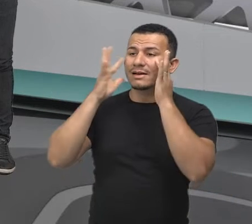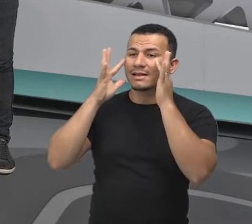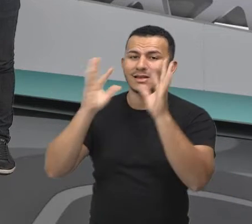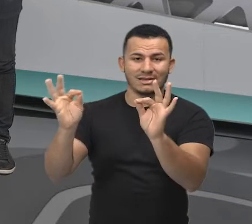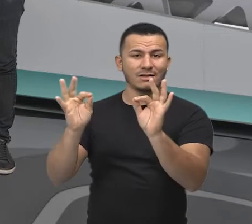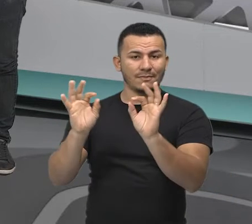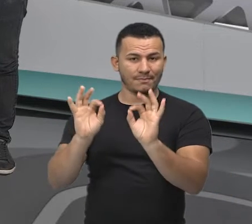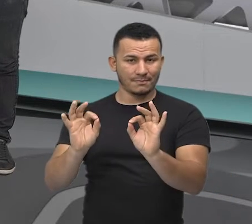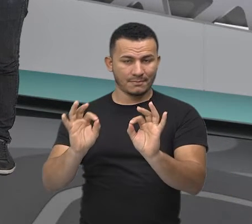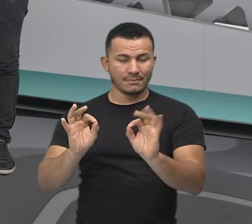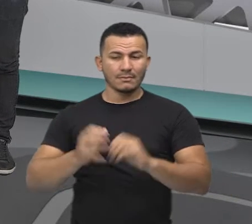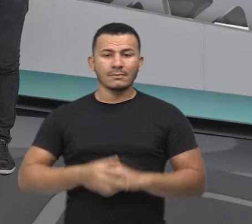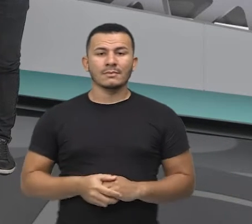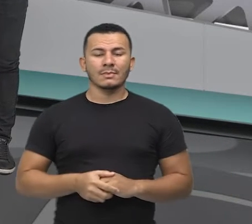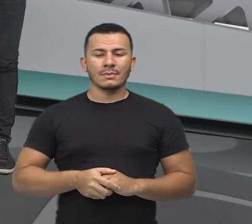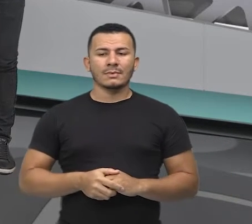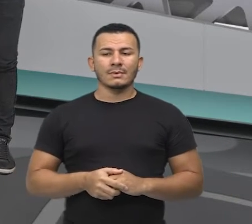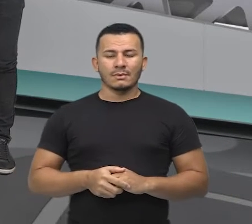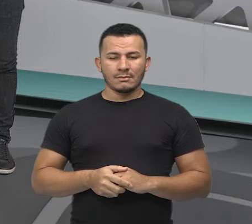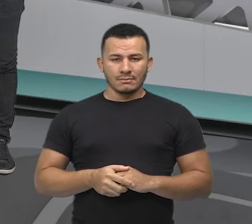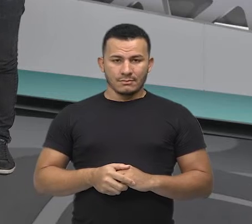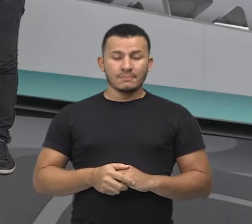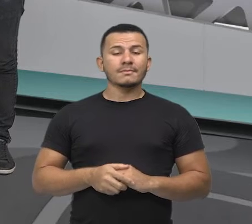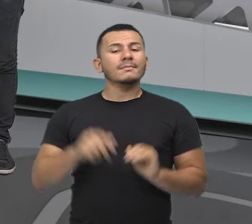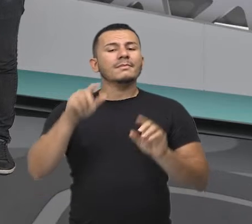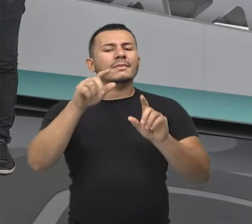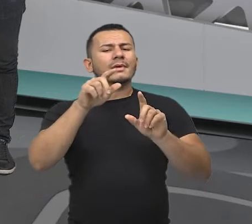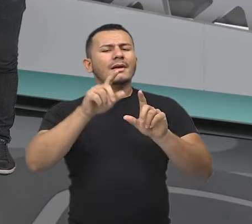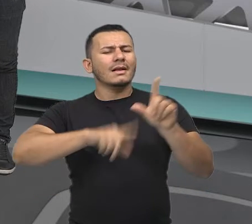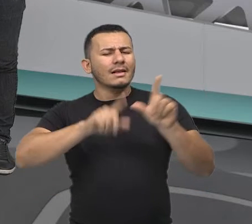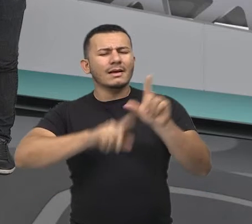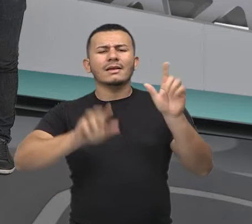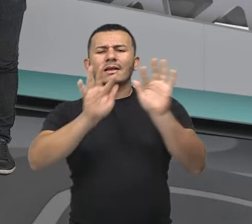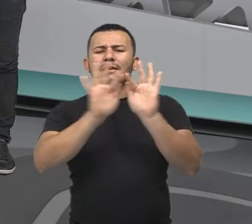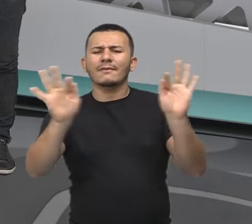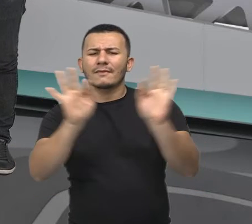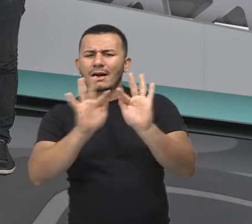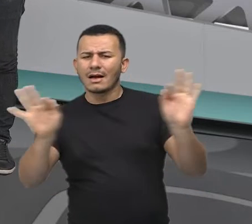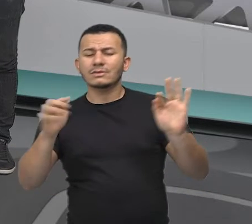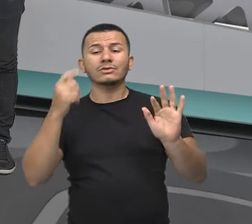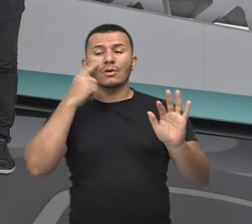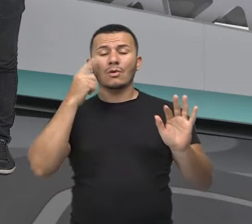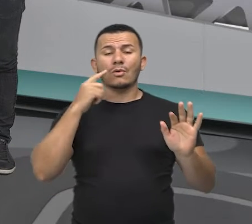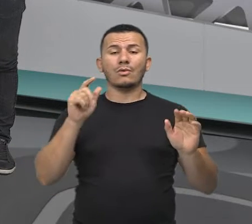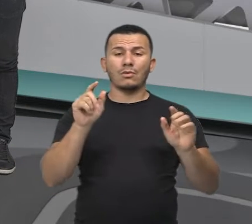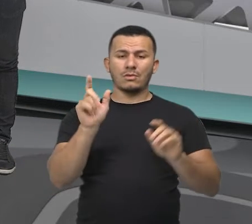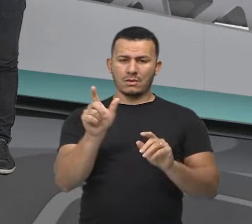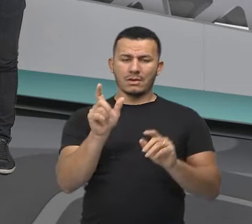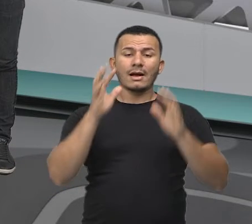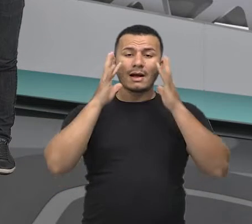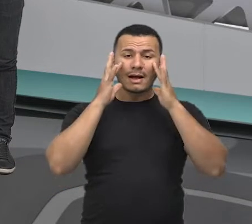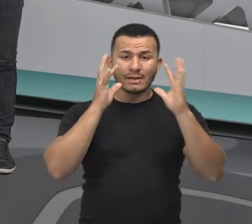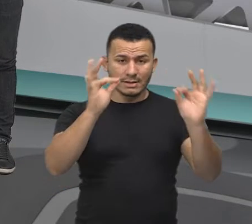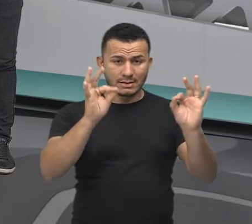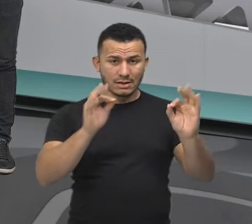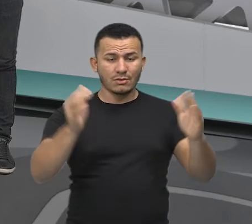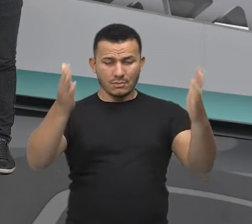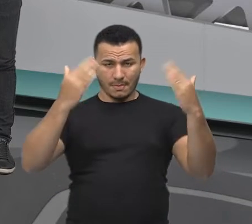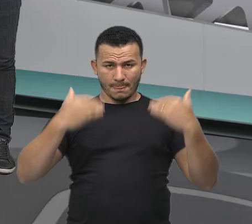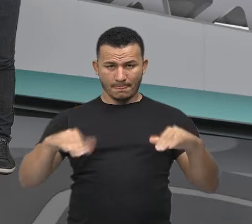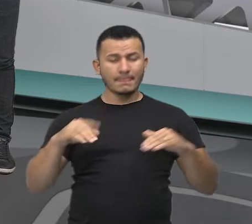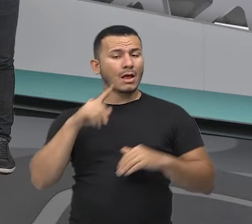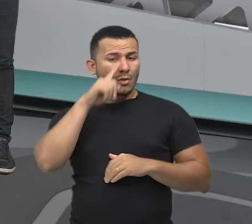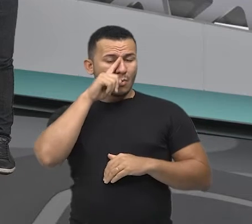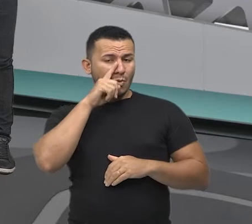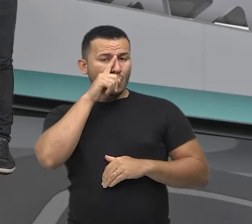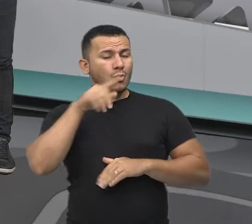atenção para um perigo, ok? E observem que os enunciados que aparecem aqui, as frases como atenção e risco de queda,